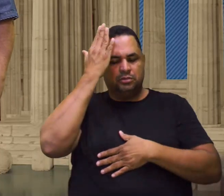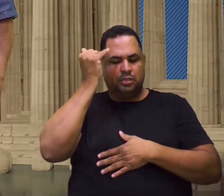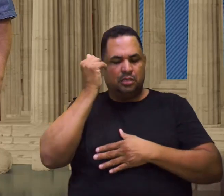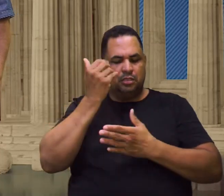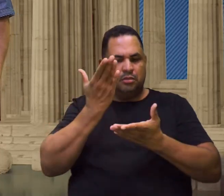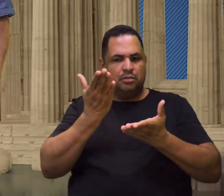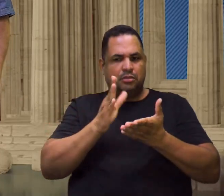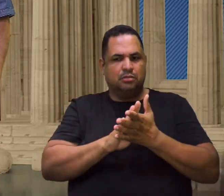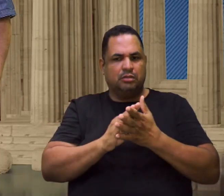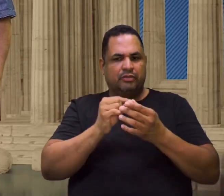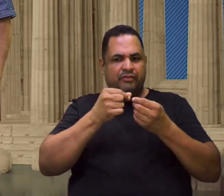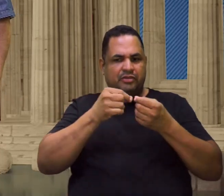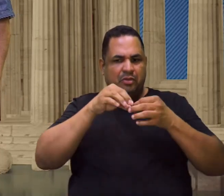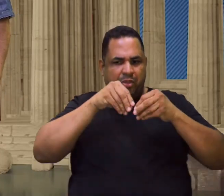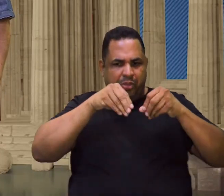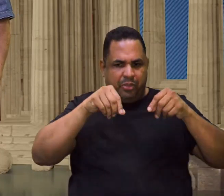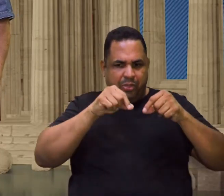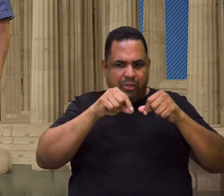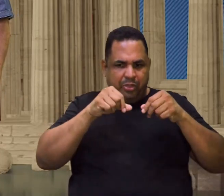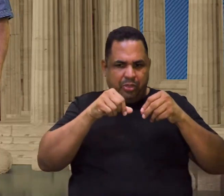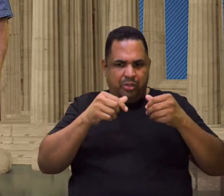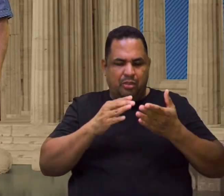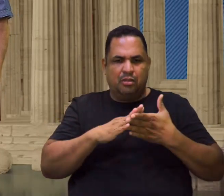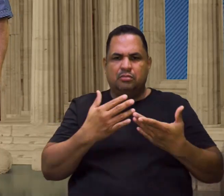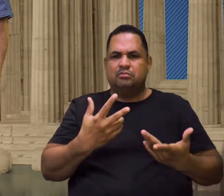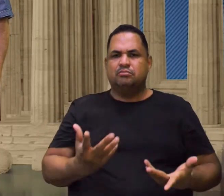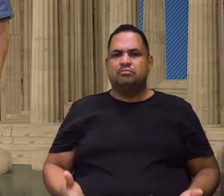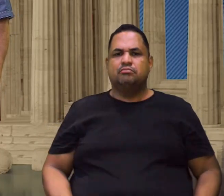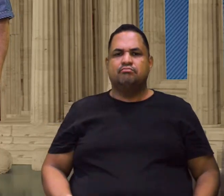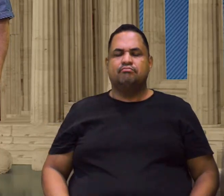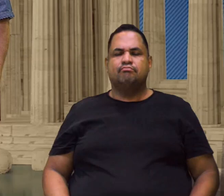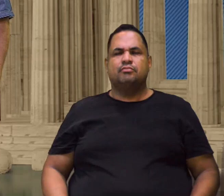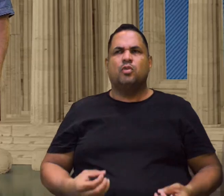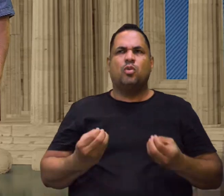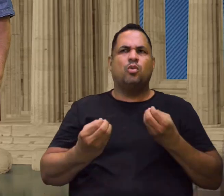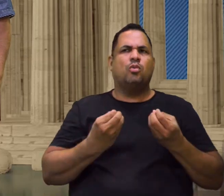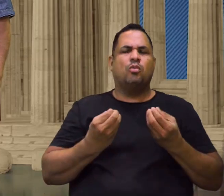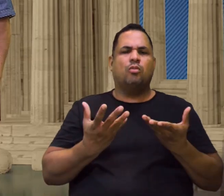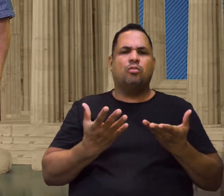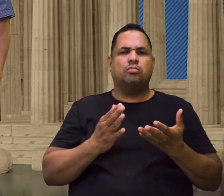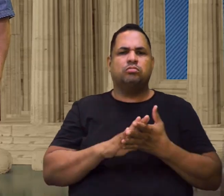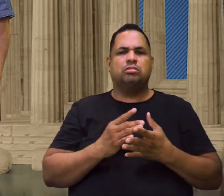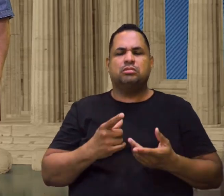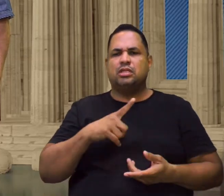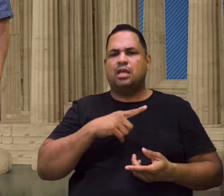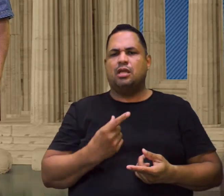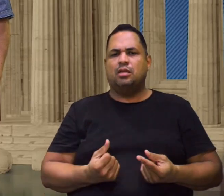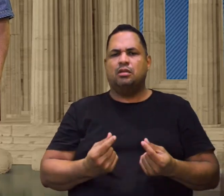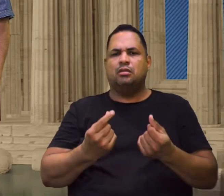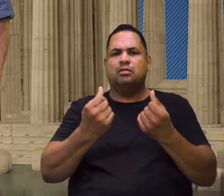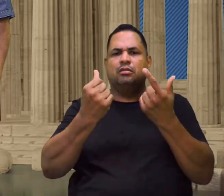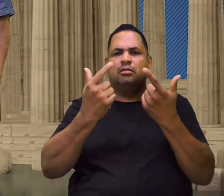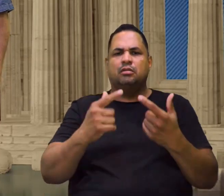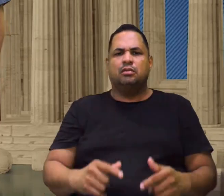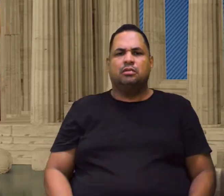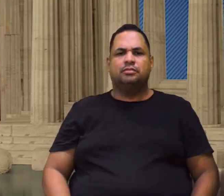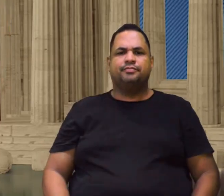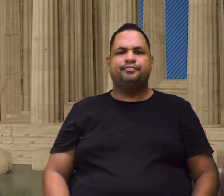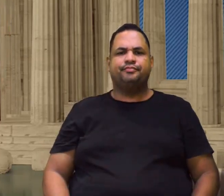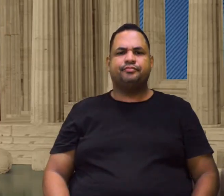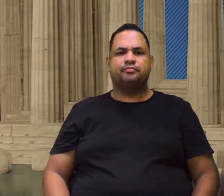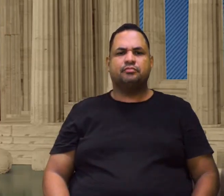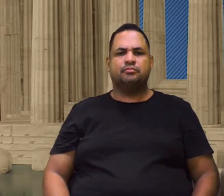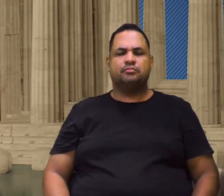não, quantas pessoas em volta querendo ganhar, lucrar acima dos outros, ou seja, ele